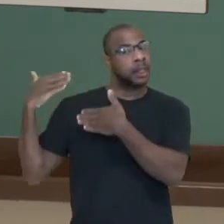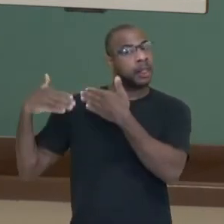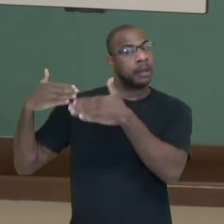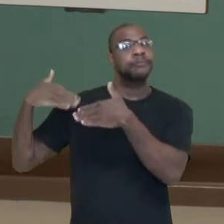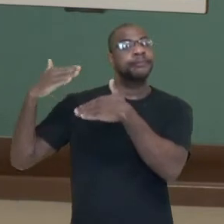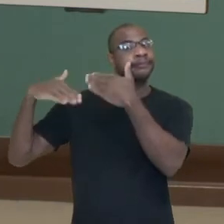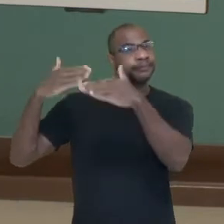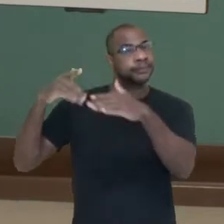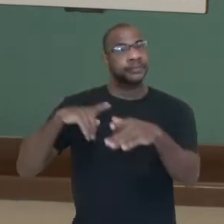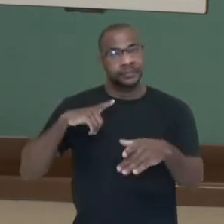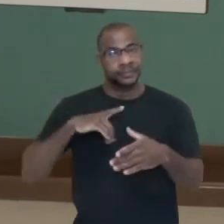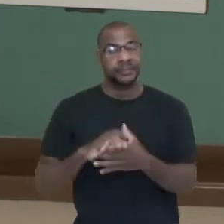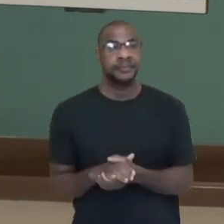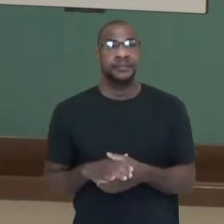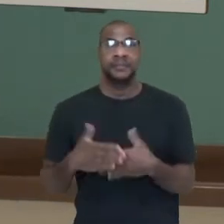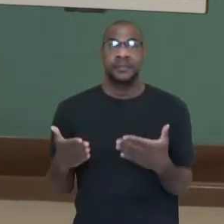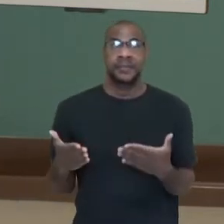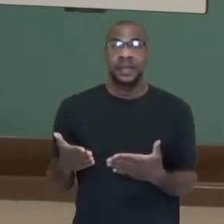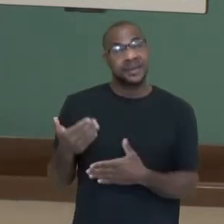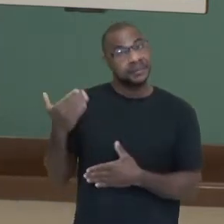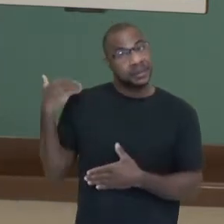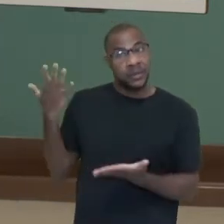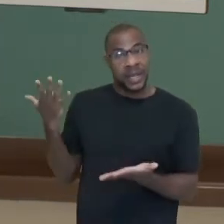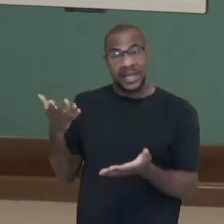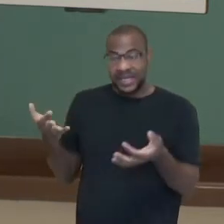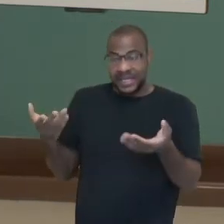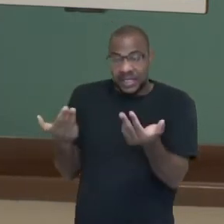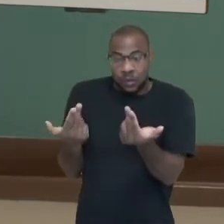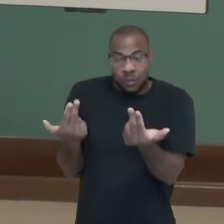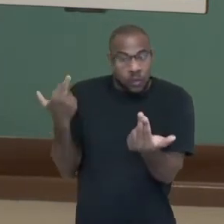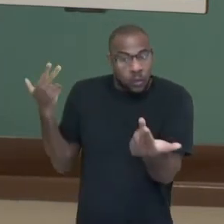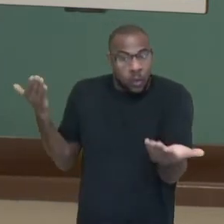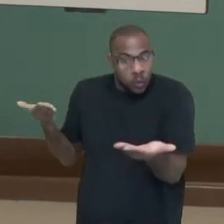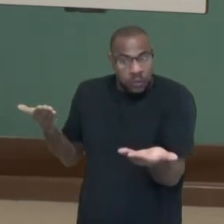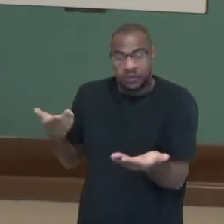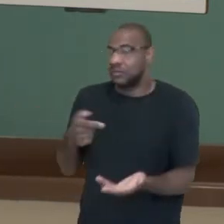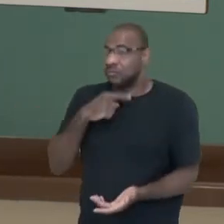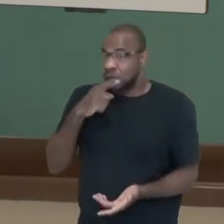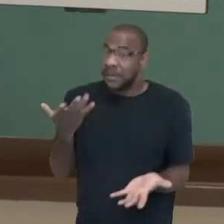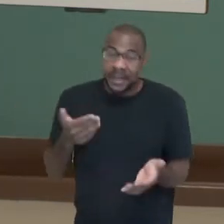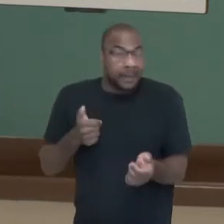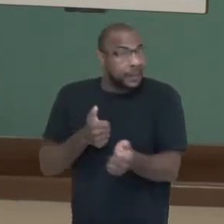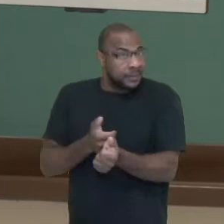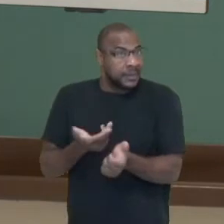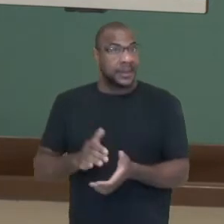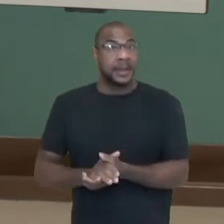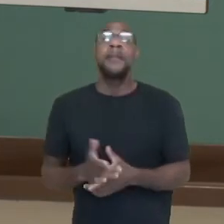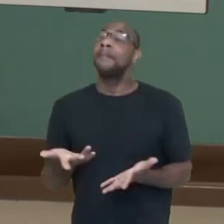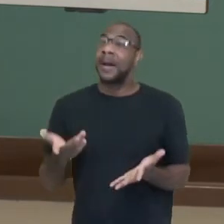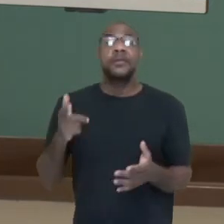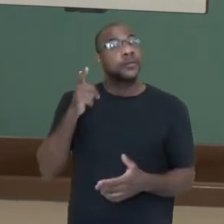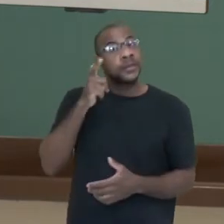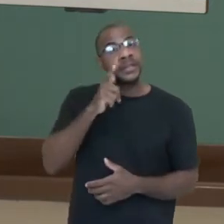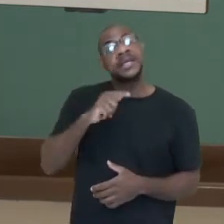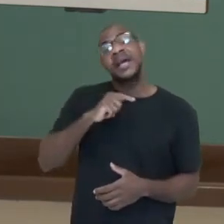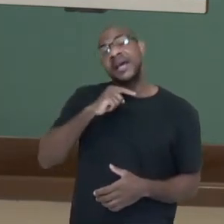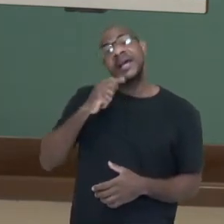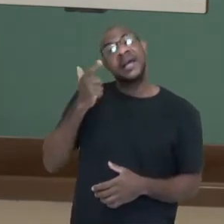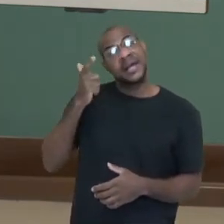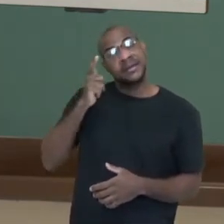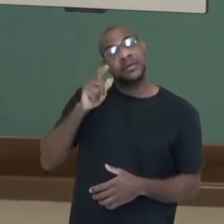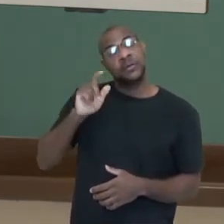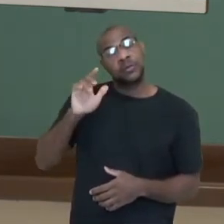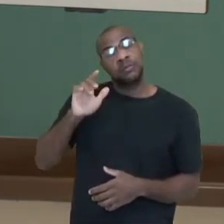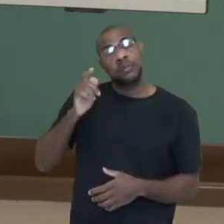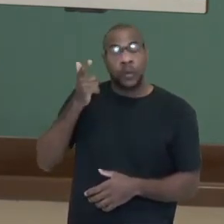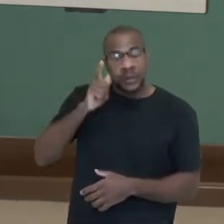as nossas de hoje, mas eram muito aproximadas e resolviam os problemas que eles tinham na época, né? E eles tinham esses cálculos